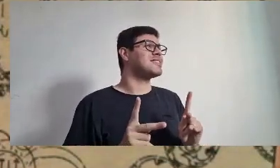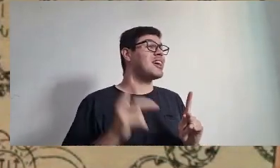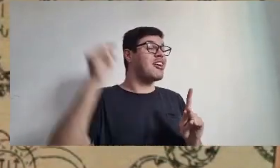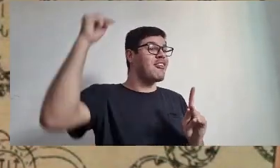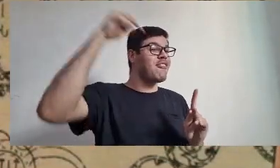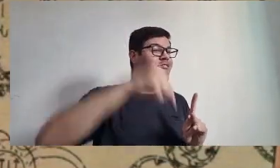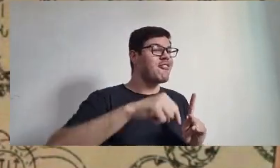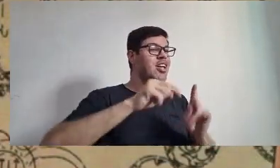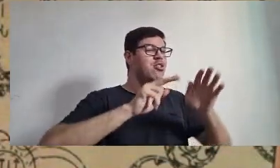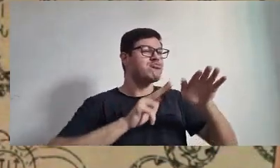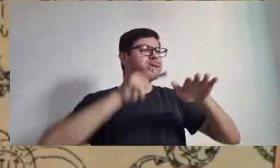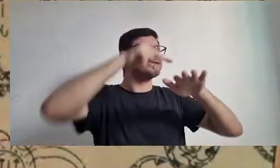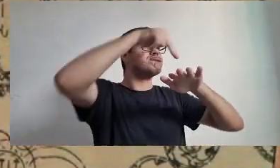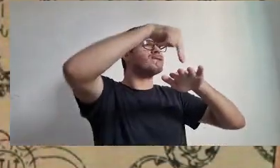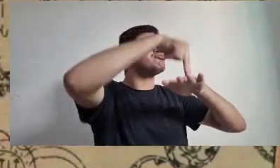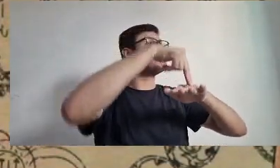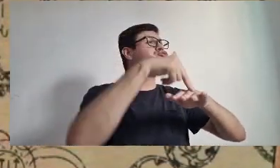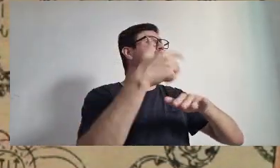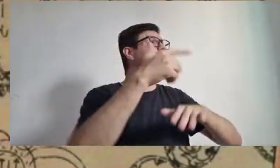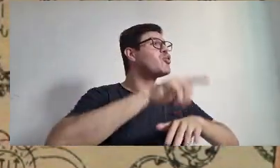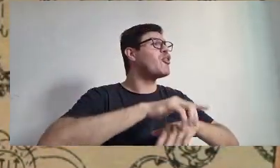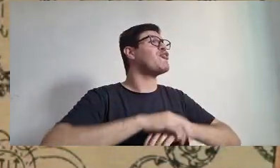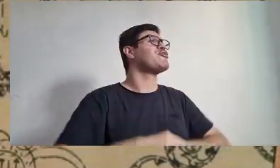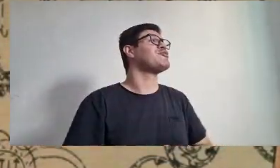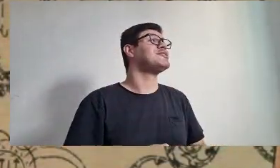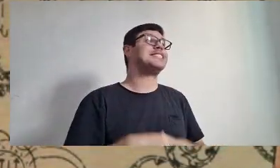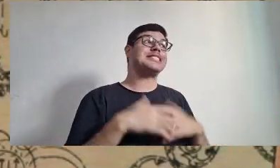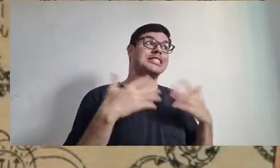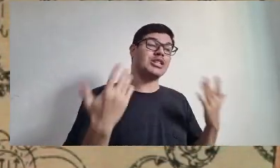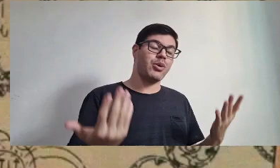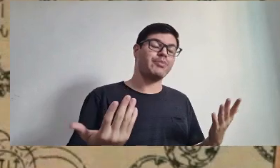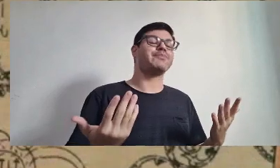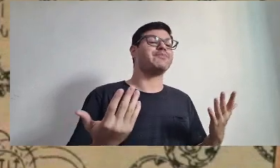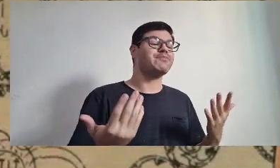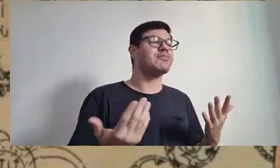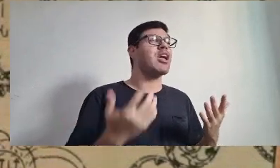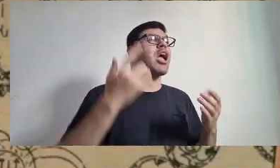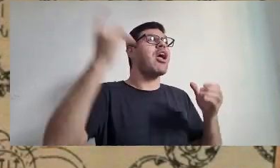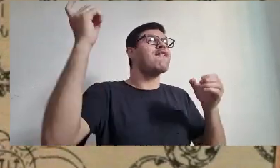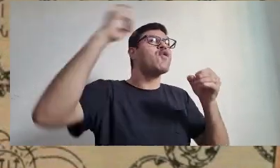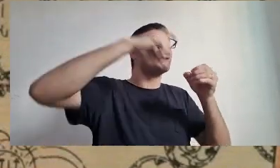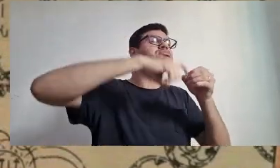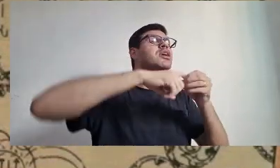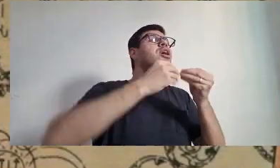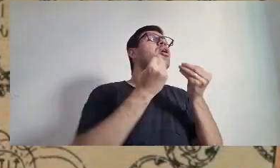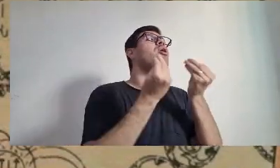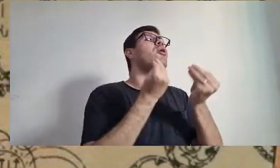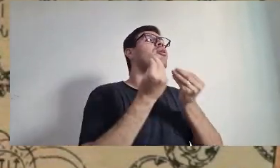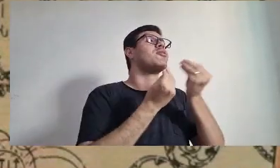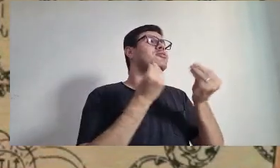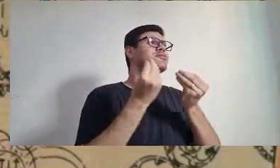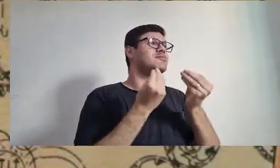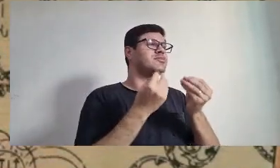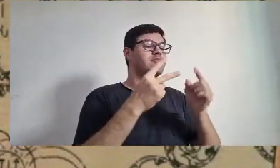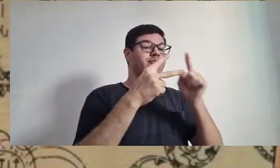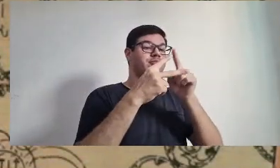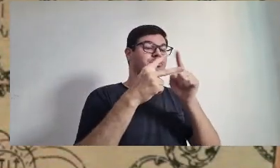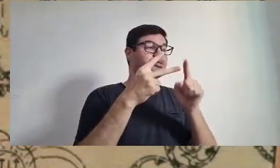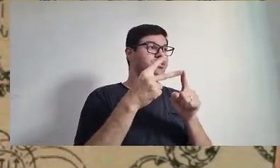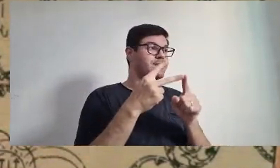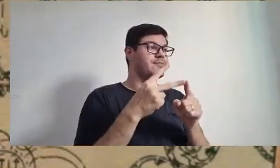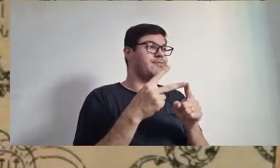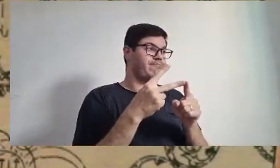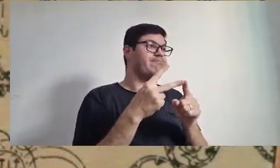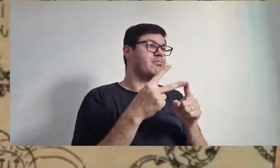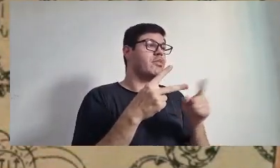ressuscitou, mas a Bíblia diz que ele há de voltar. E esta volta de Jesus será em 2 fases. Na